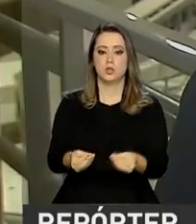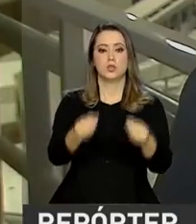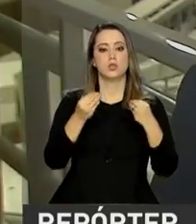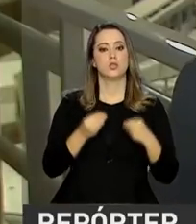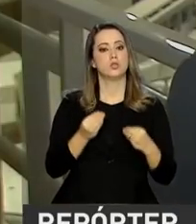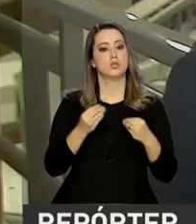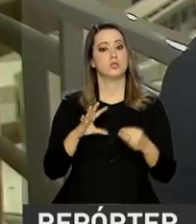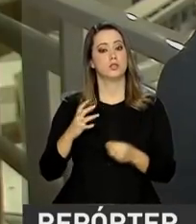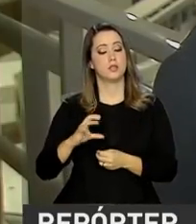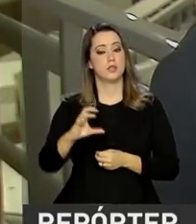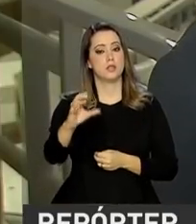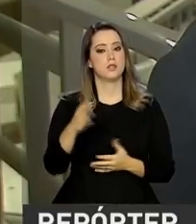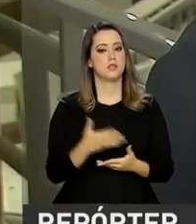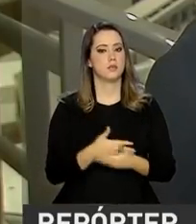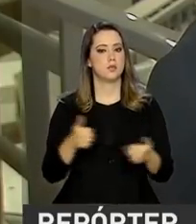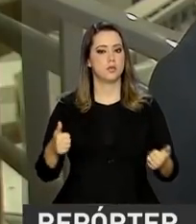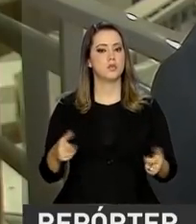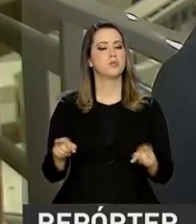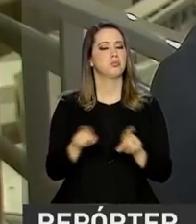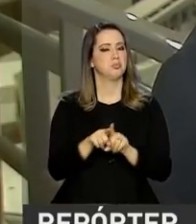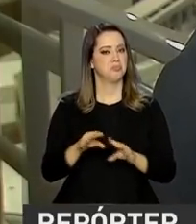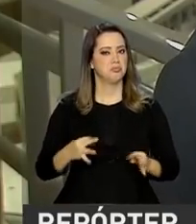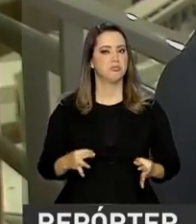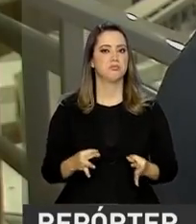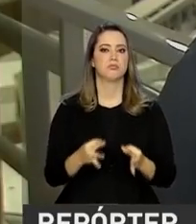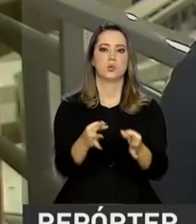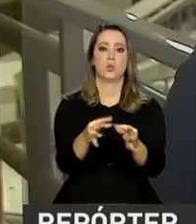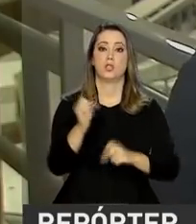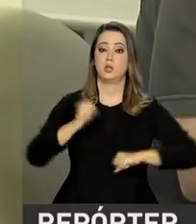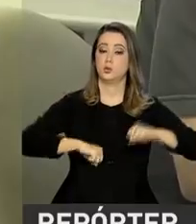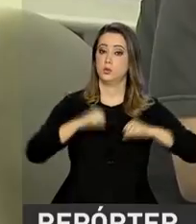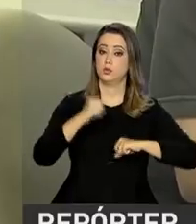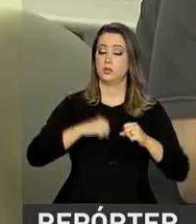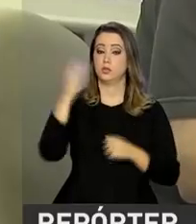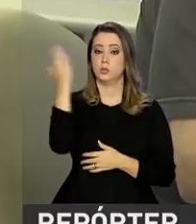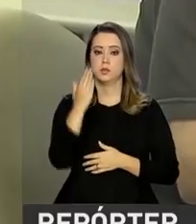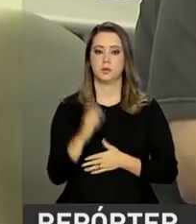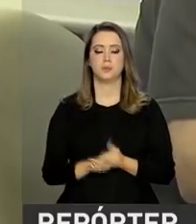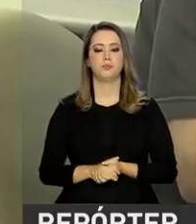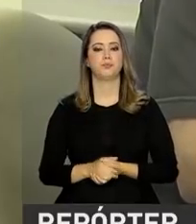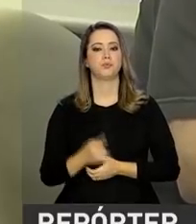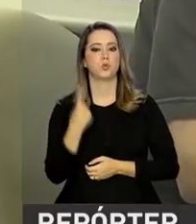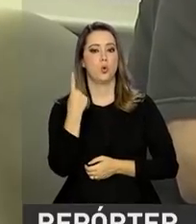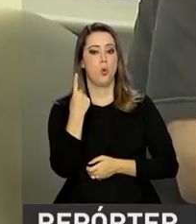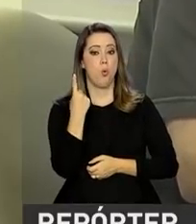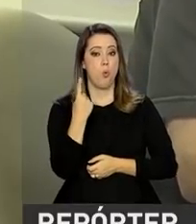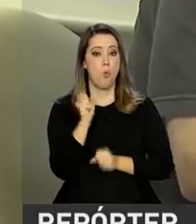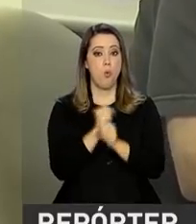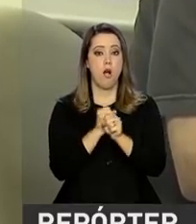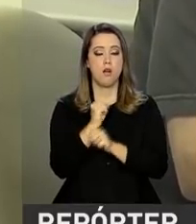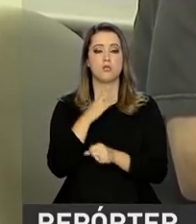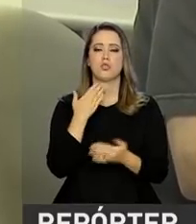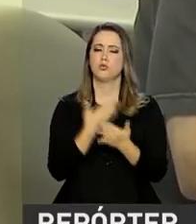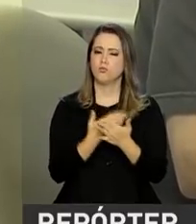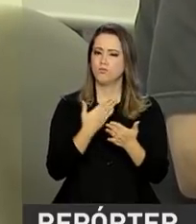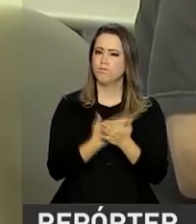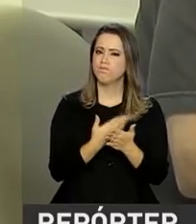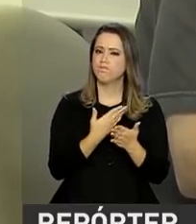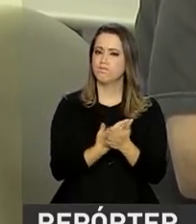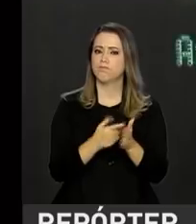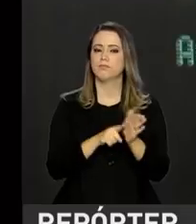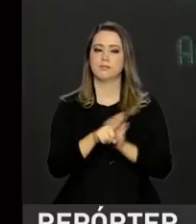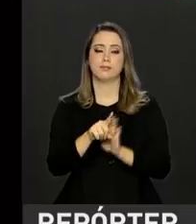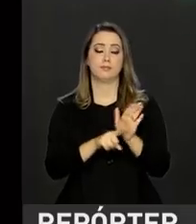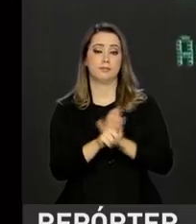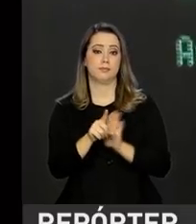para a ciência, mas nós estamos trazendo ganhos tecnológicos de desenvolvimento da indústria nacional. Há um ano, esse pesquisador busca soluções para facilitar